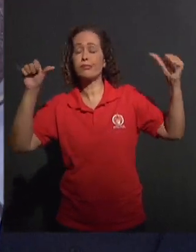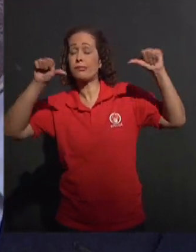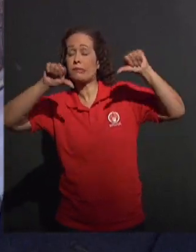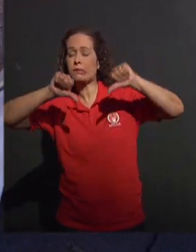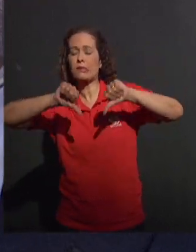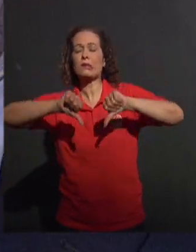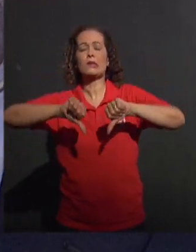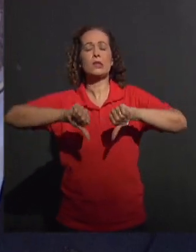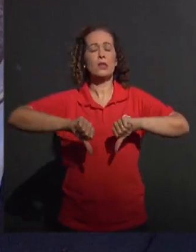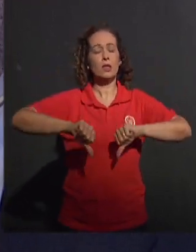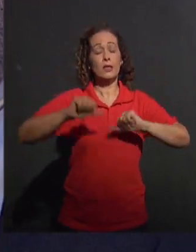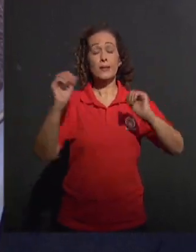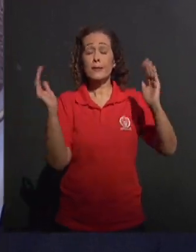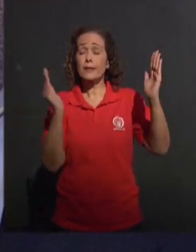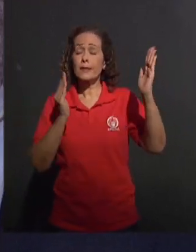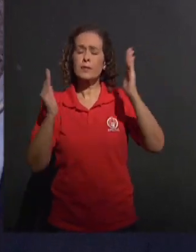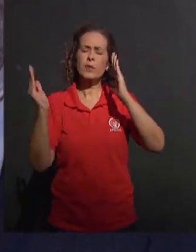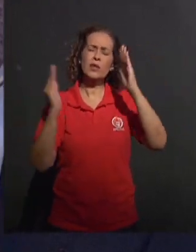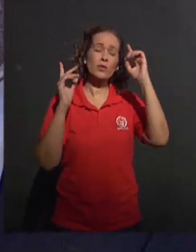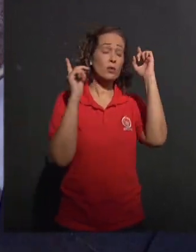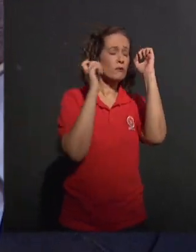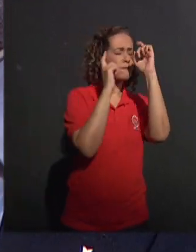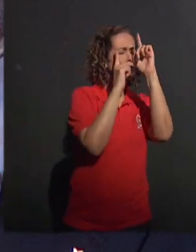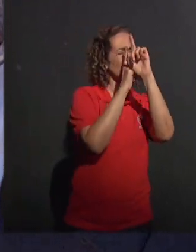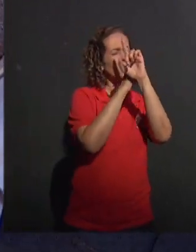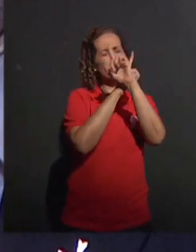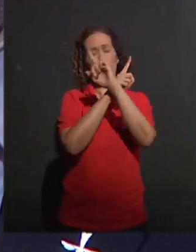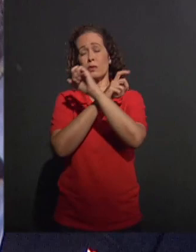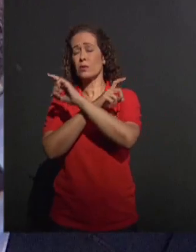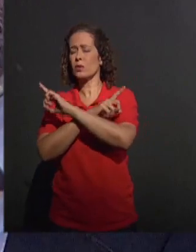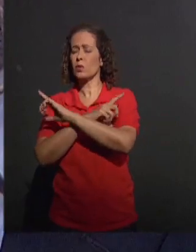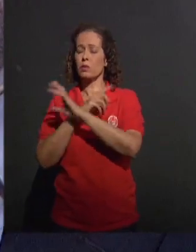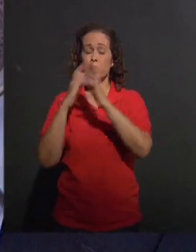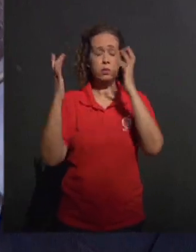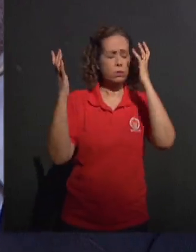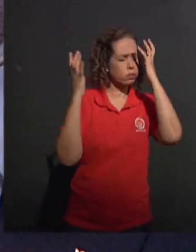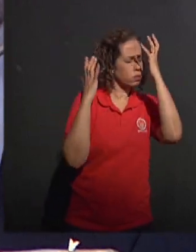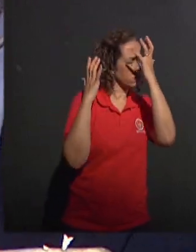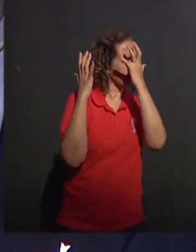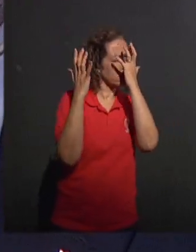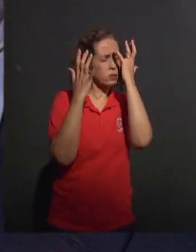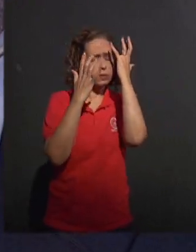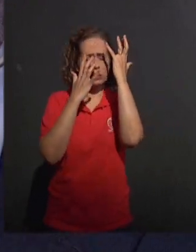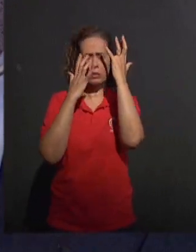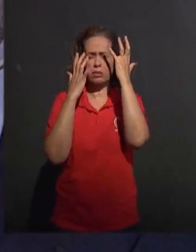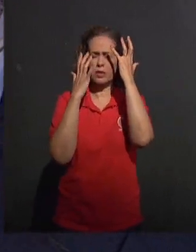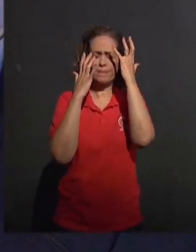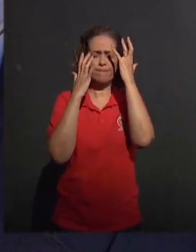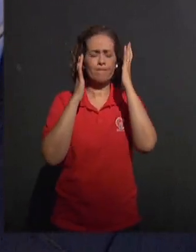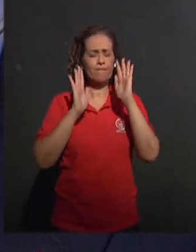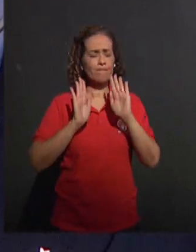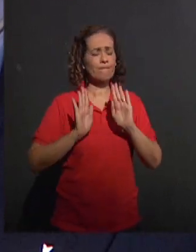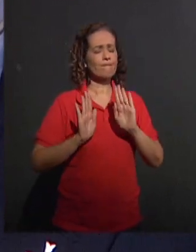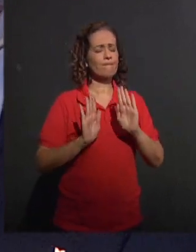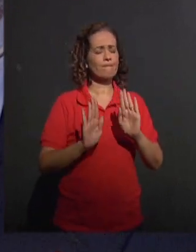no meio, Senhor, de tantas pressões, Senhor, nós te entronizamos,